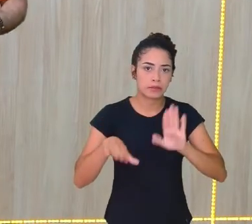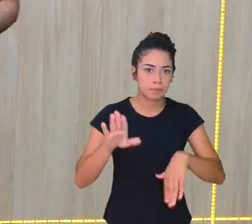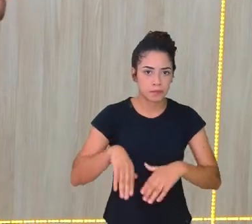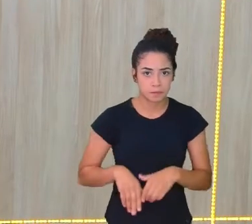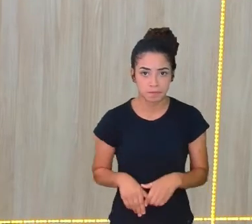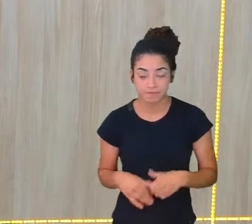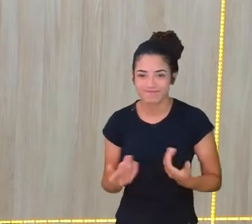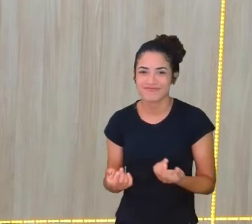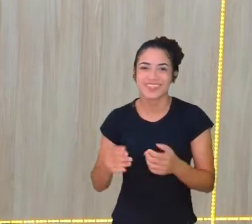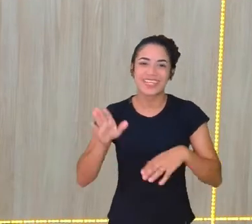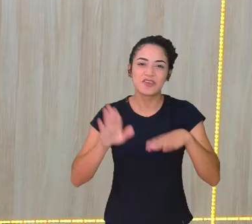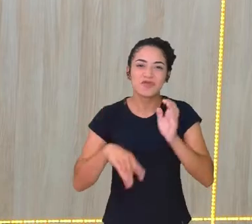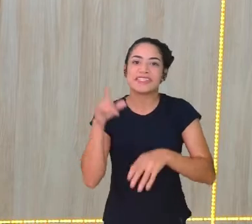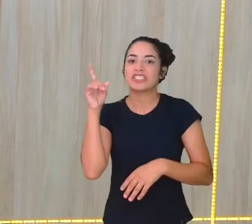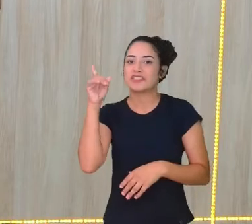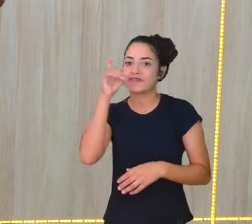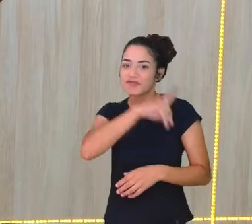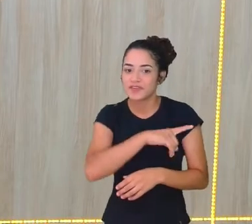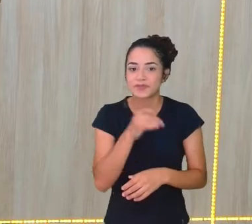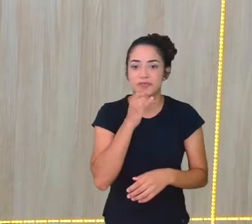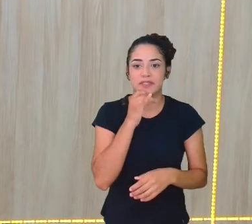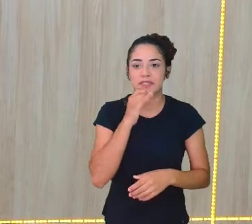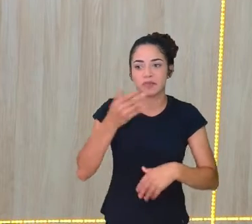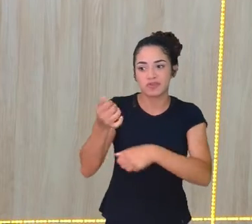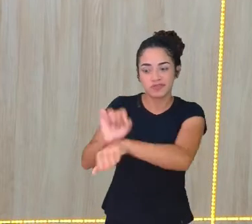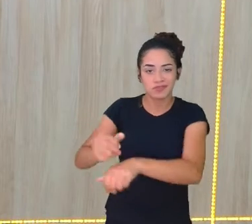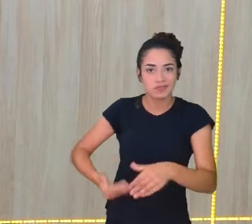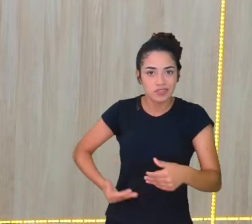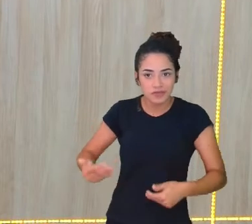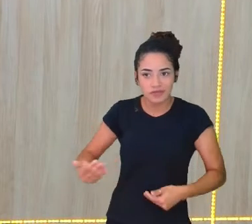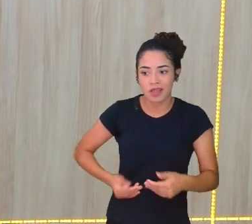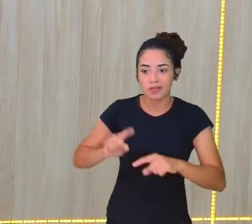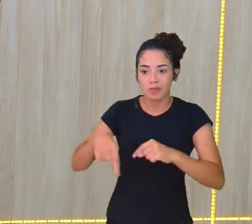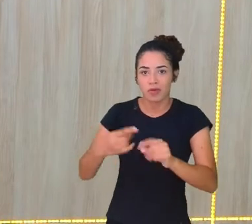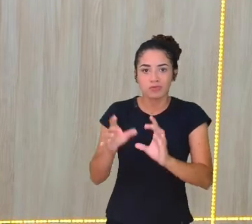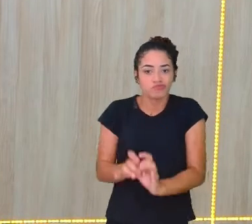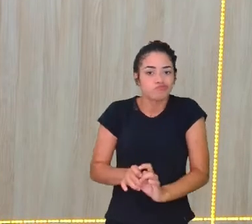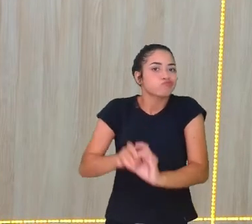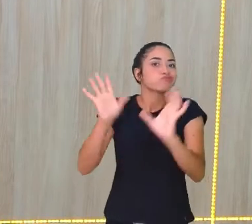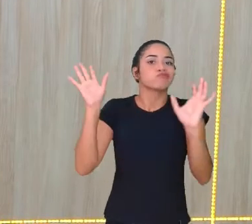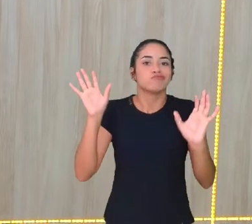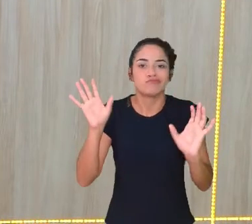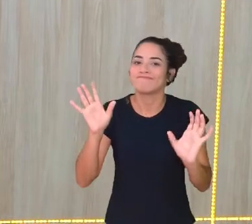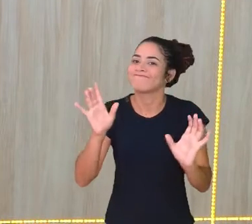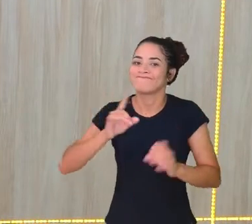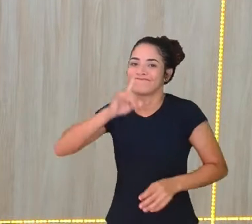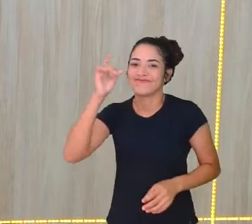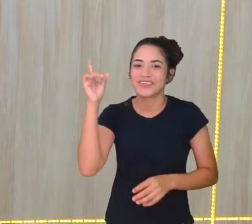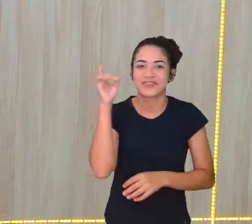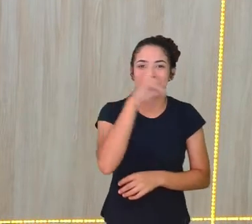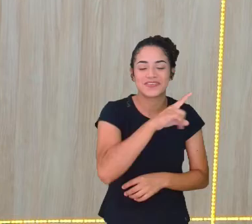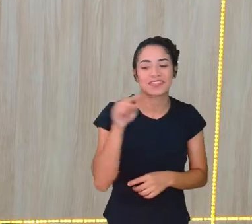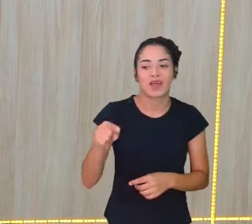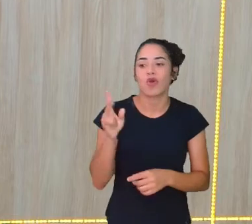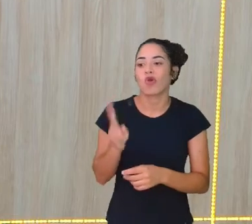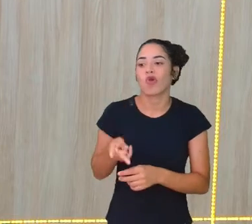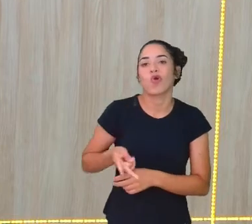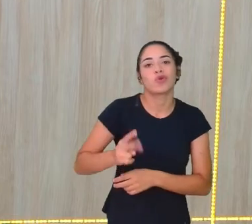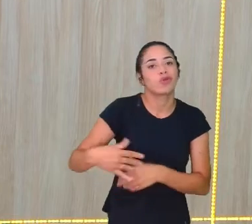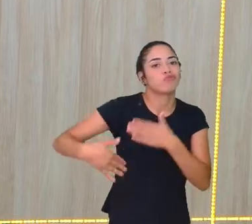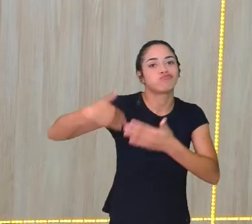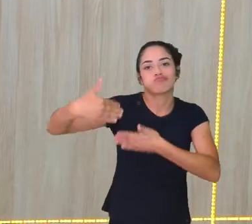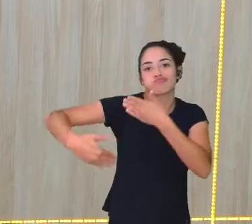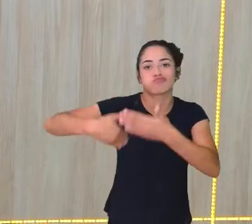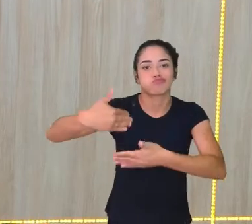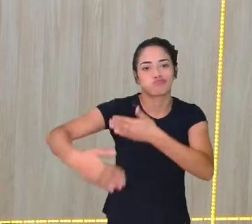sair daquela condição de escravo, né, porque uma vez escravizado, você vai continuar ali sob o poder, né,